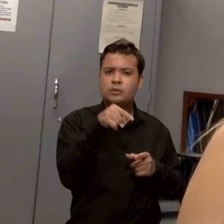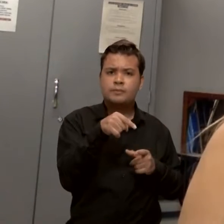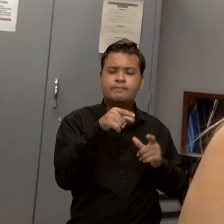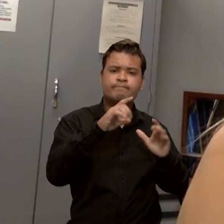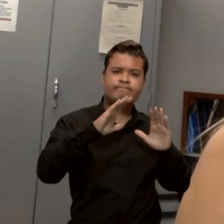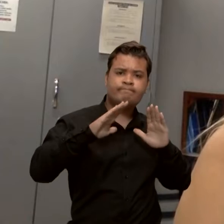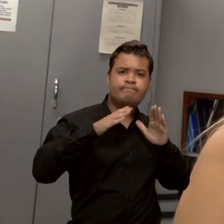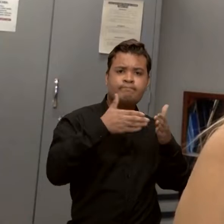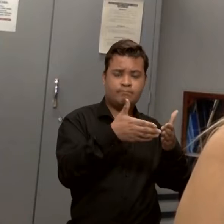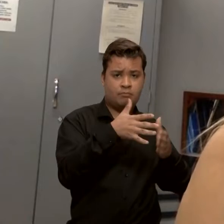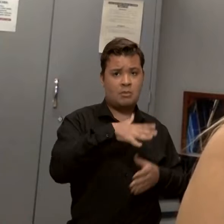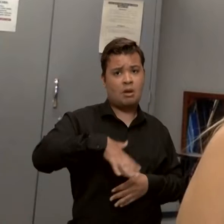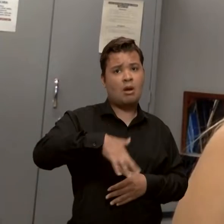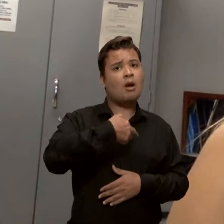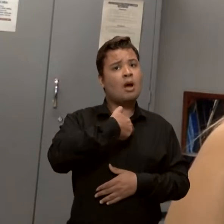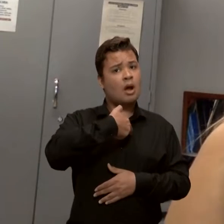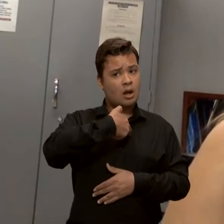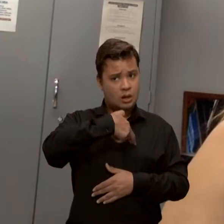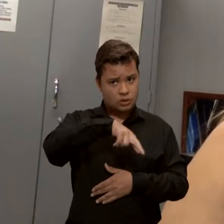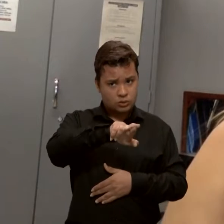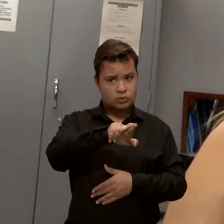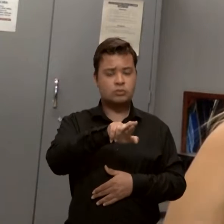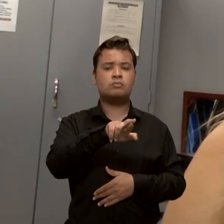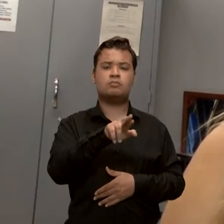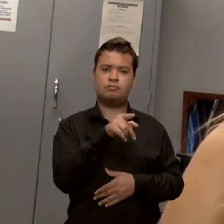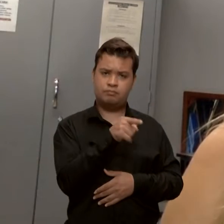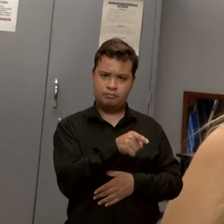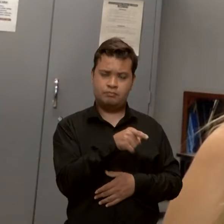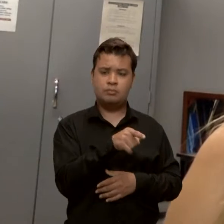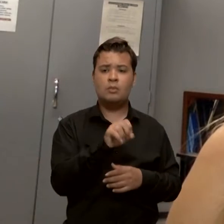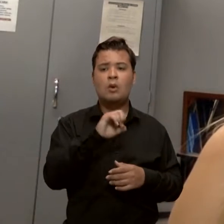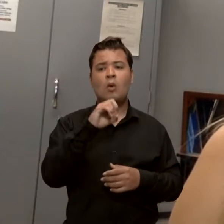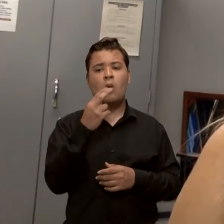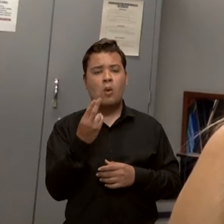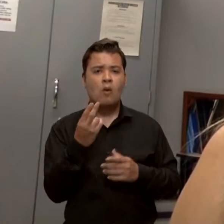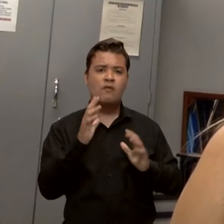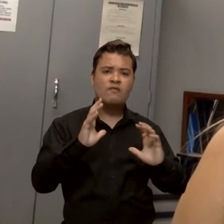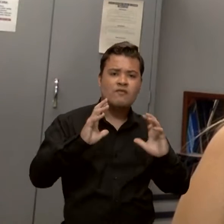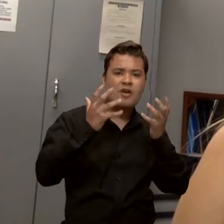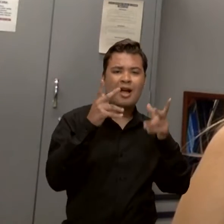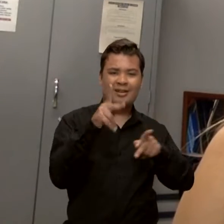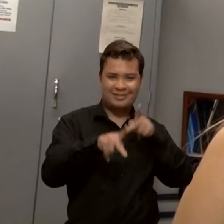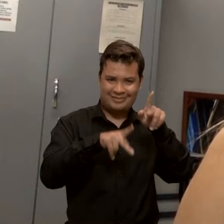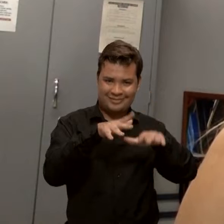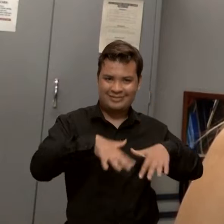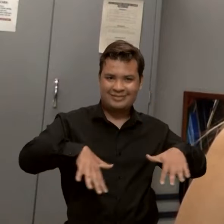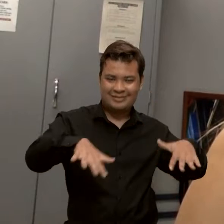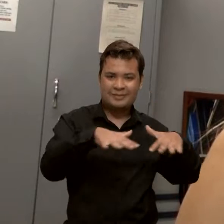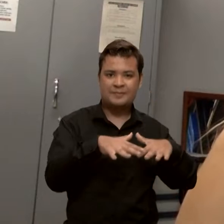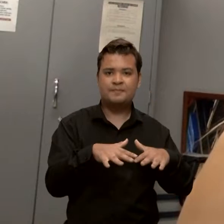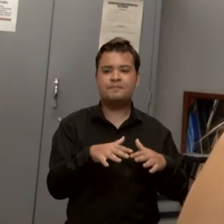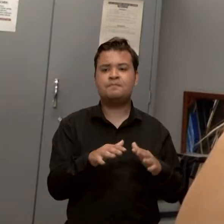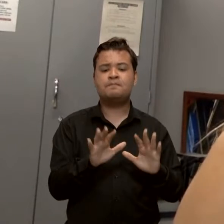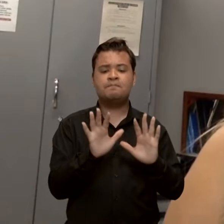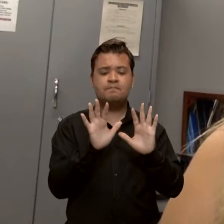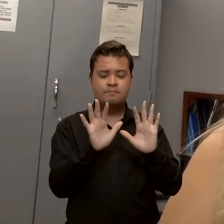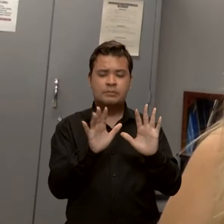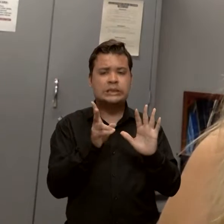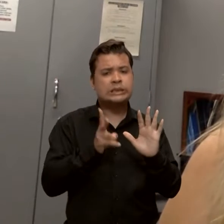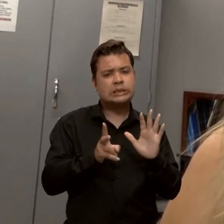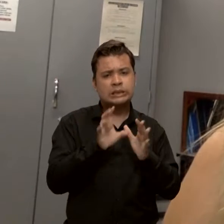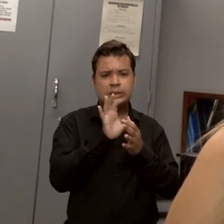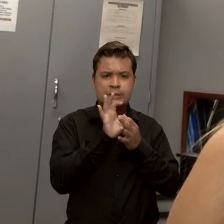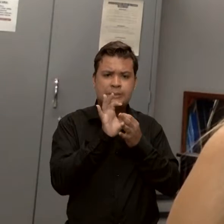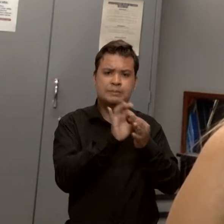para o ofício religioso, né? Ou então nas festas populares, mas ainda ligada aos